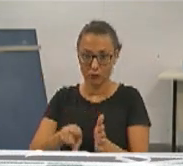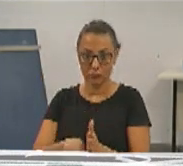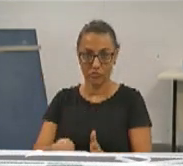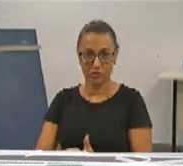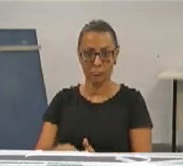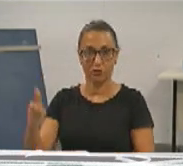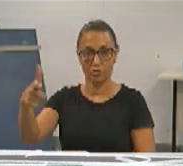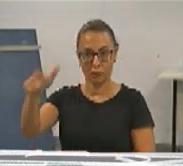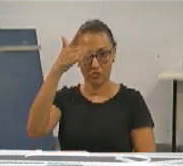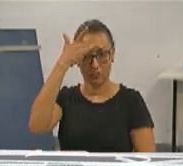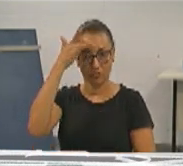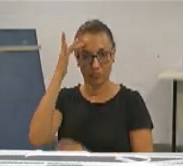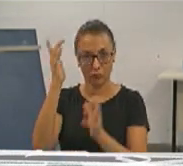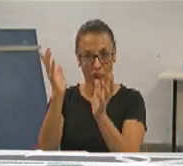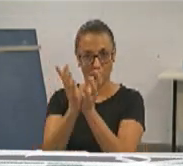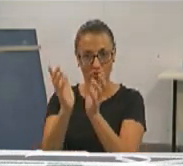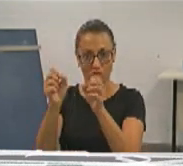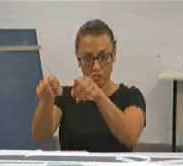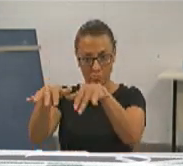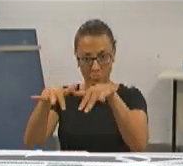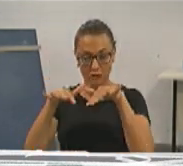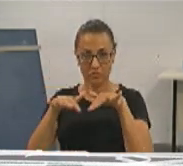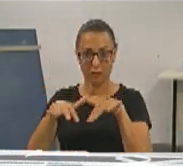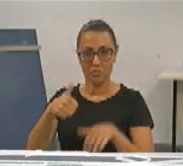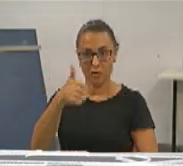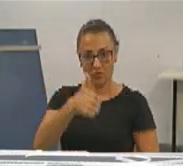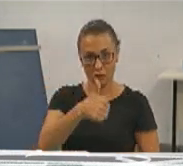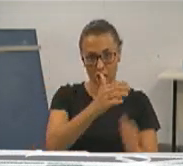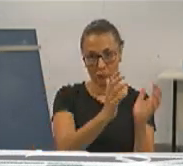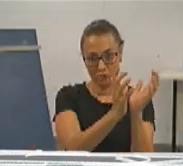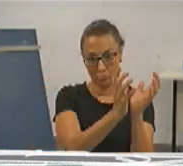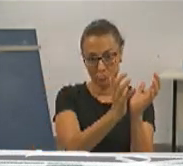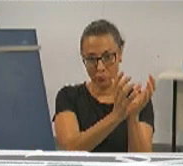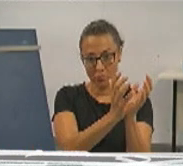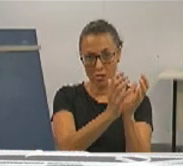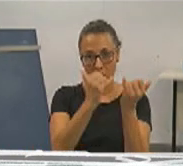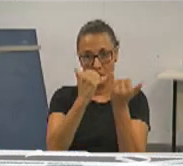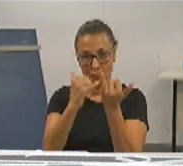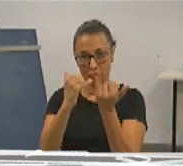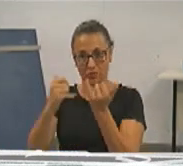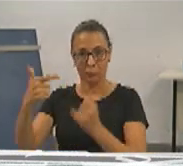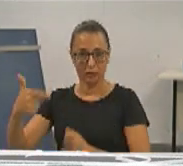comunidades, no primeiro bloco e em parte do segundo,